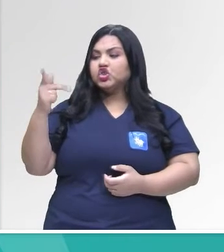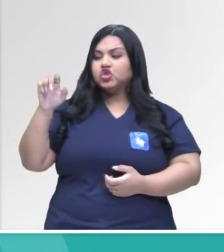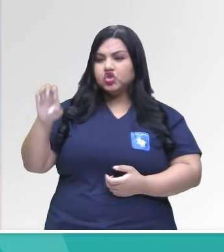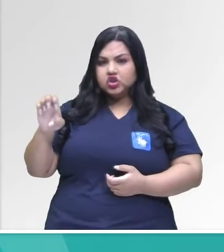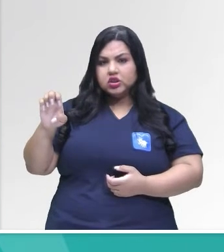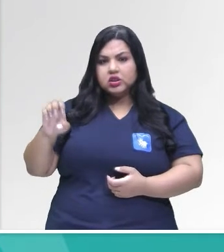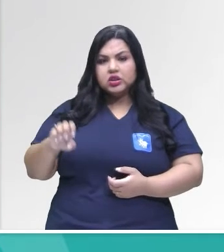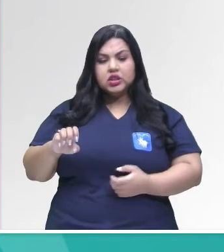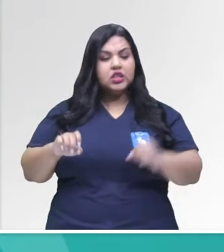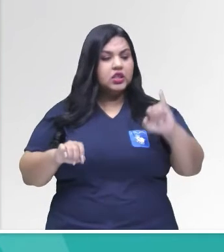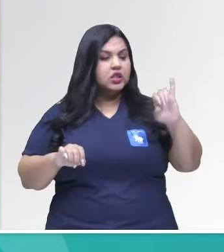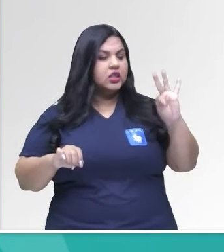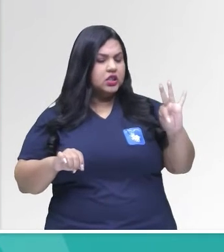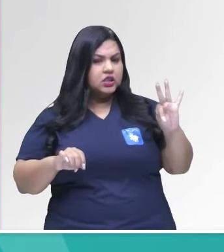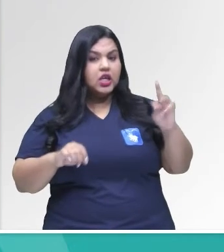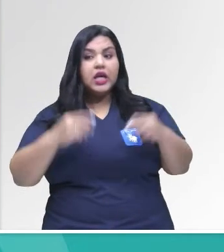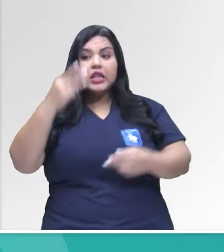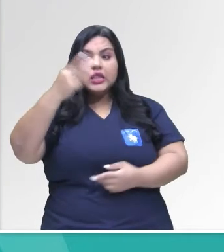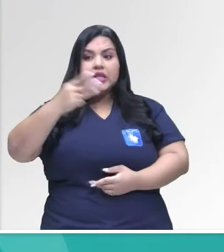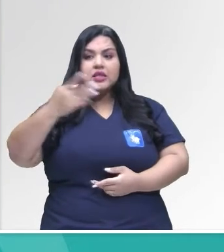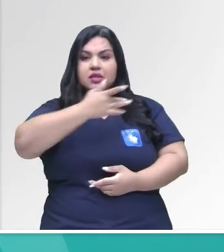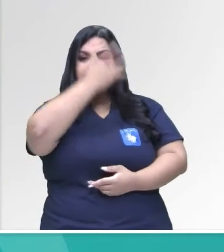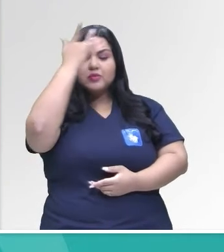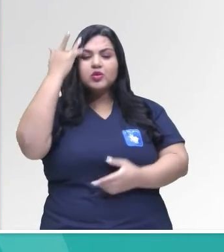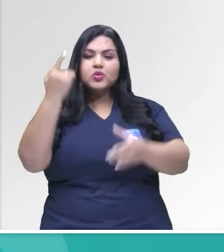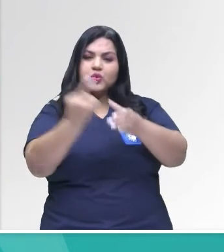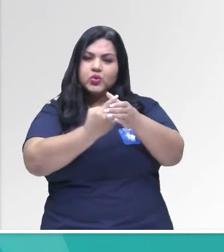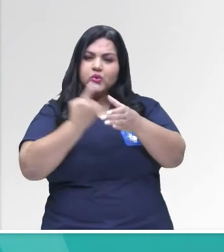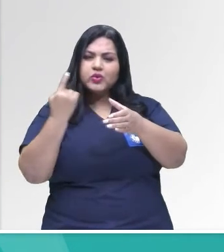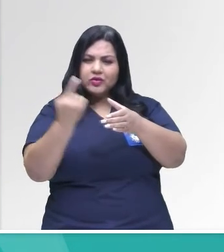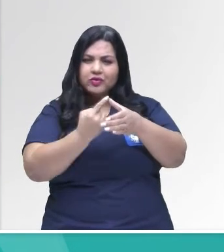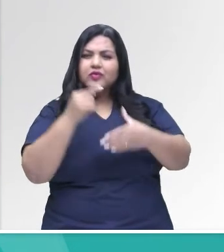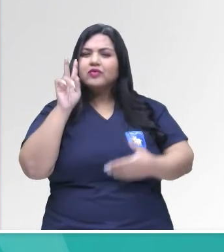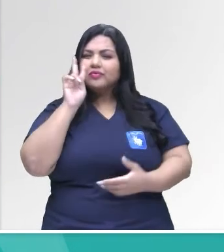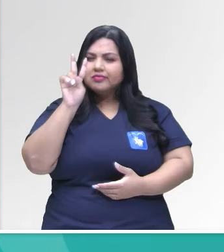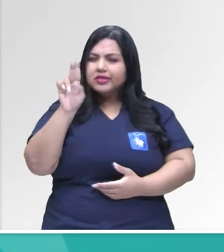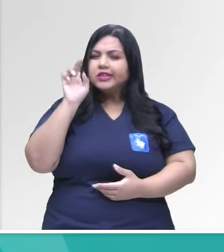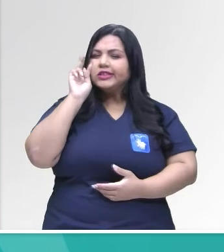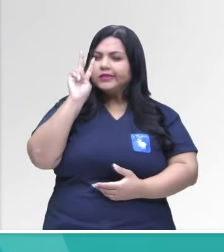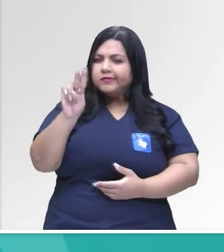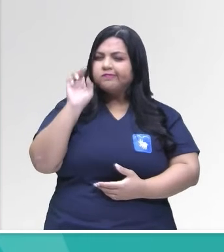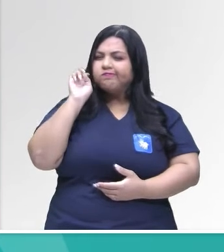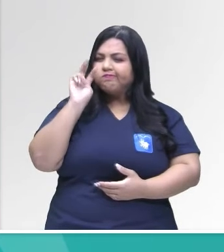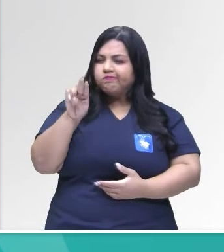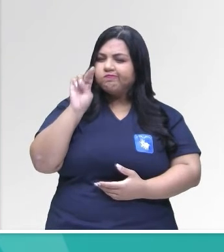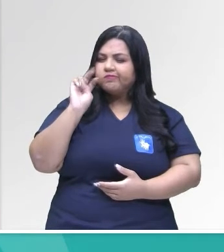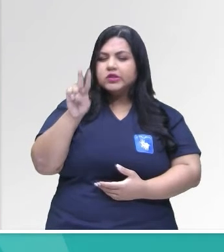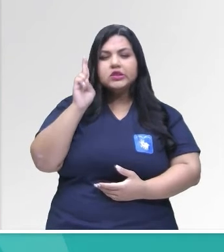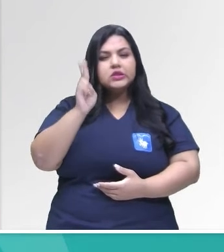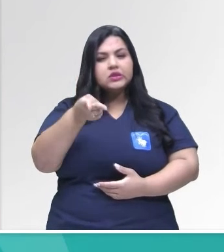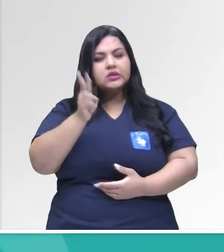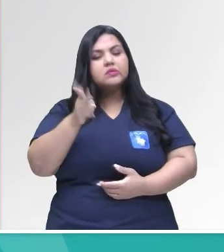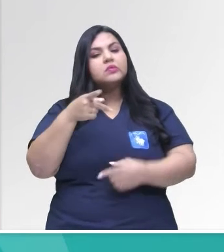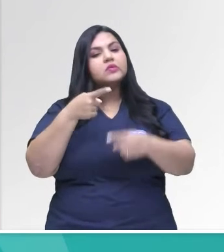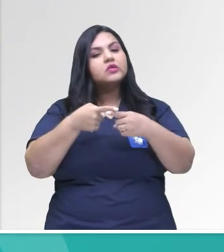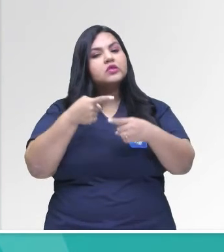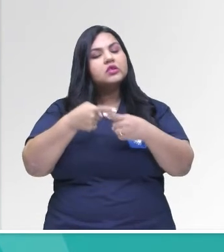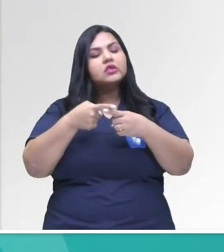de terceira pessoa do singular. Vocês ouvem falar muito deles, porque